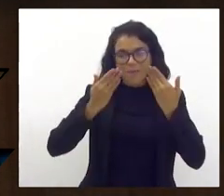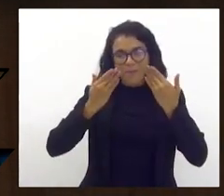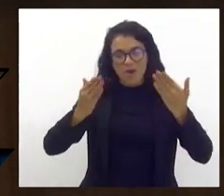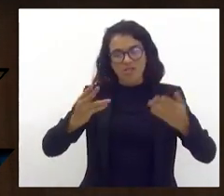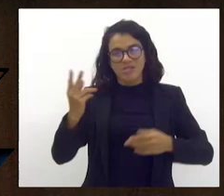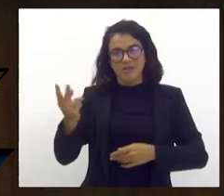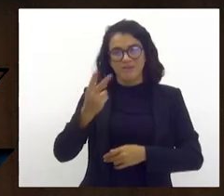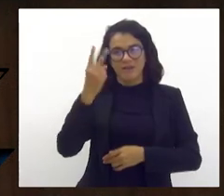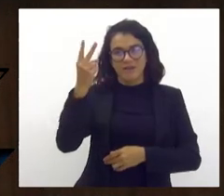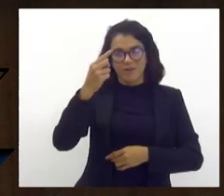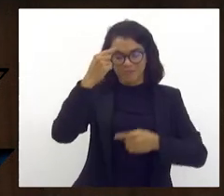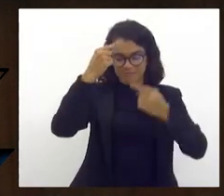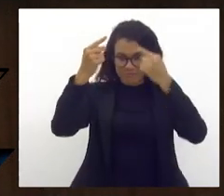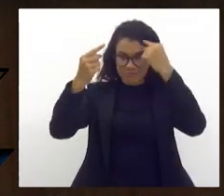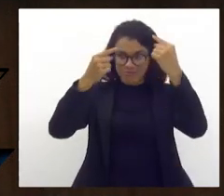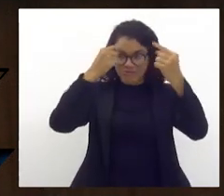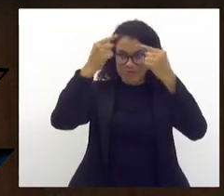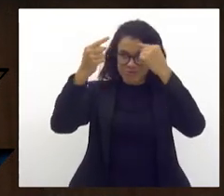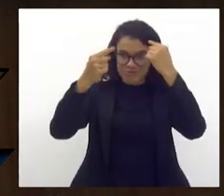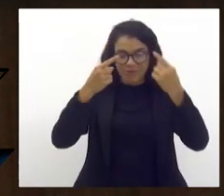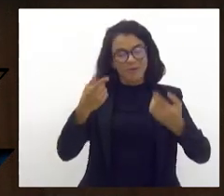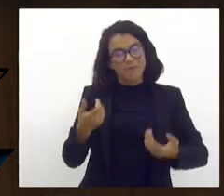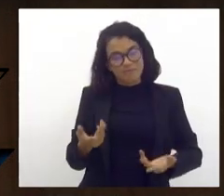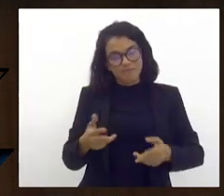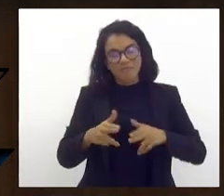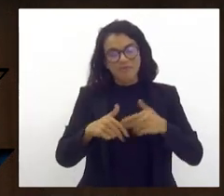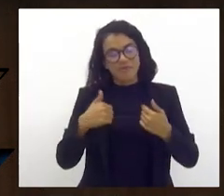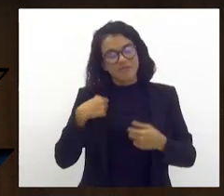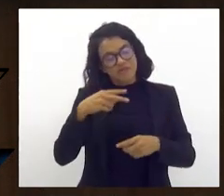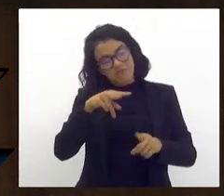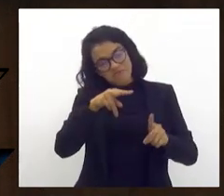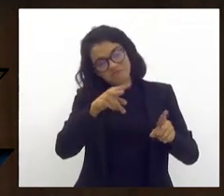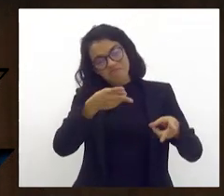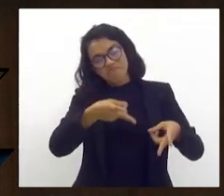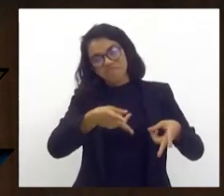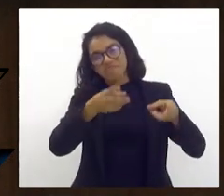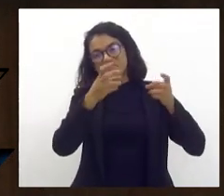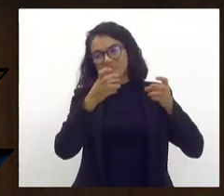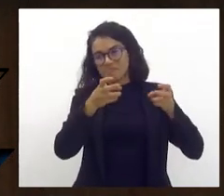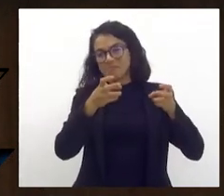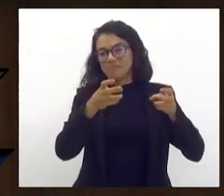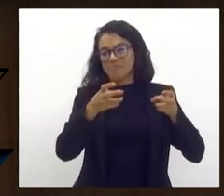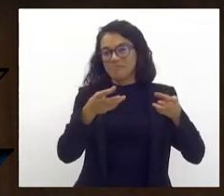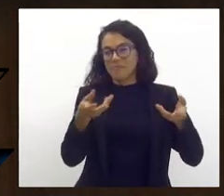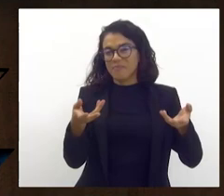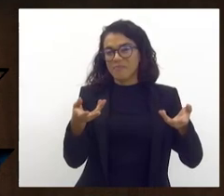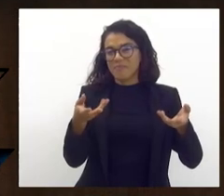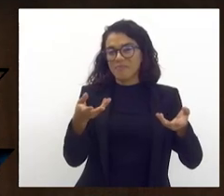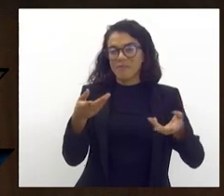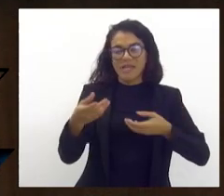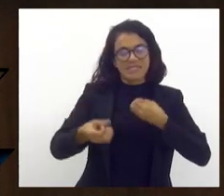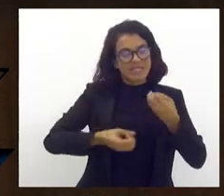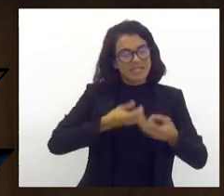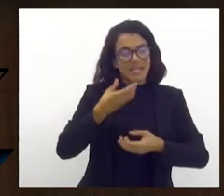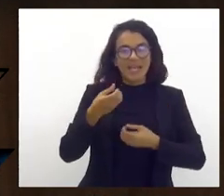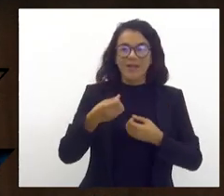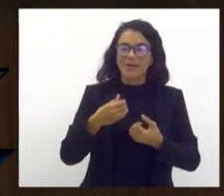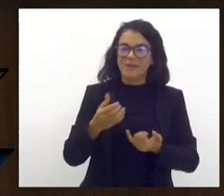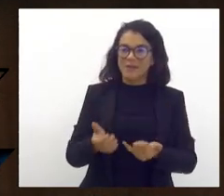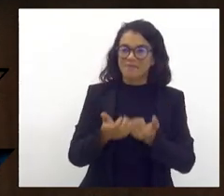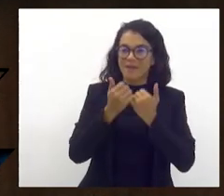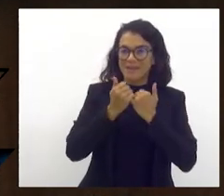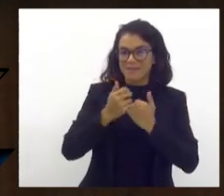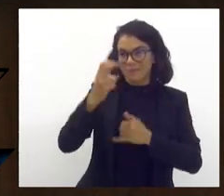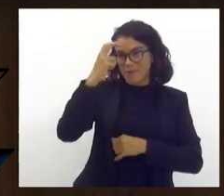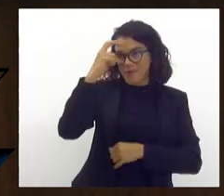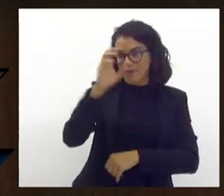sua criatividade. Portanto, eu vejo dessa maneira essa declaração de patrimônio